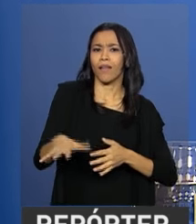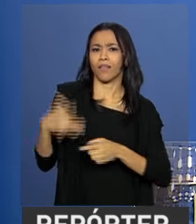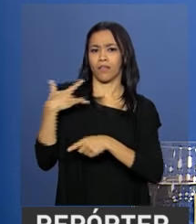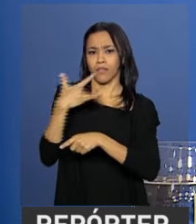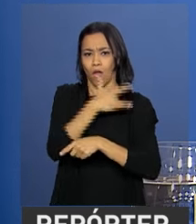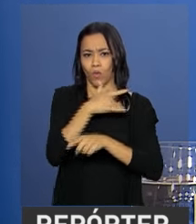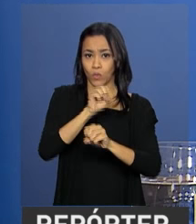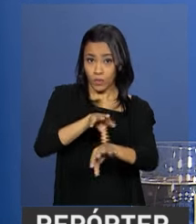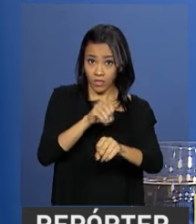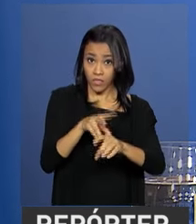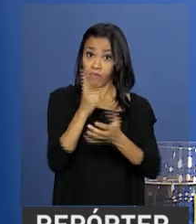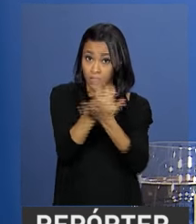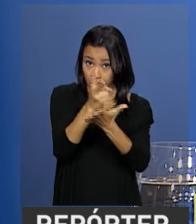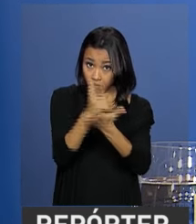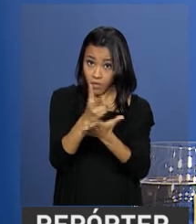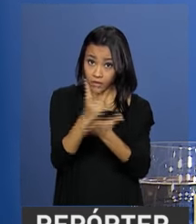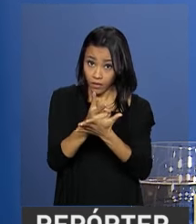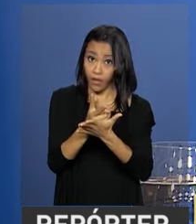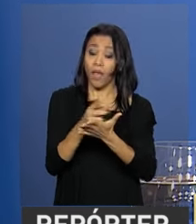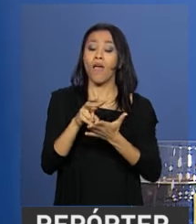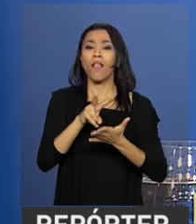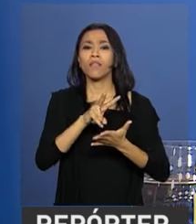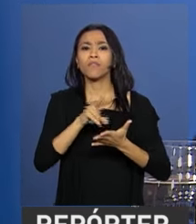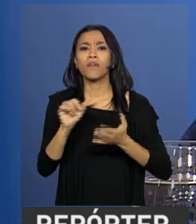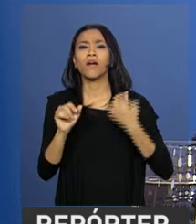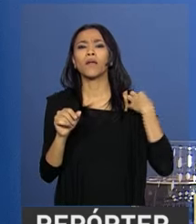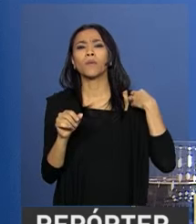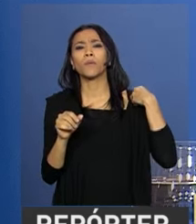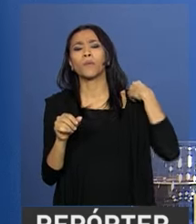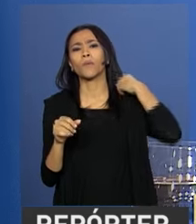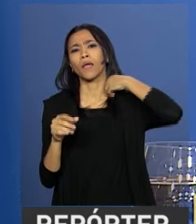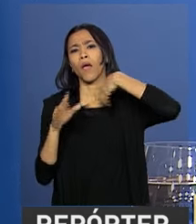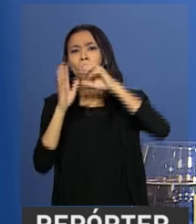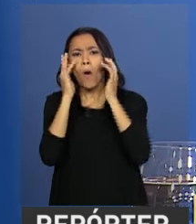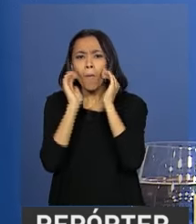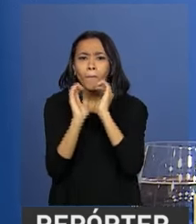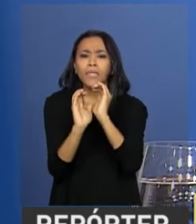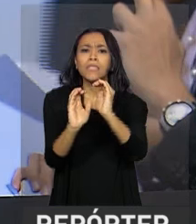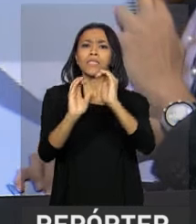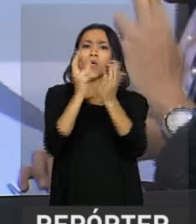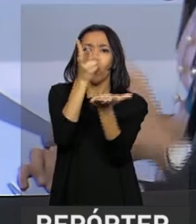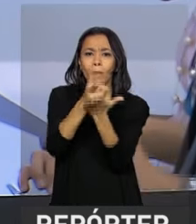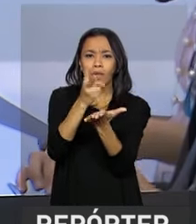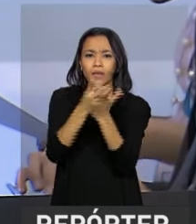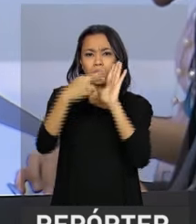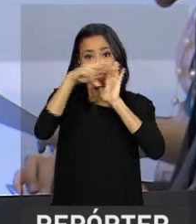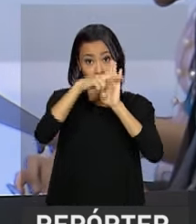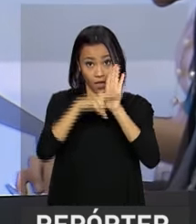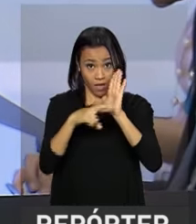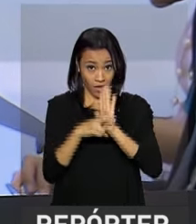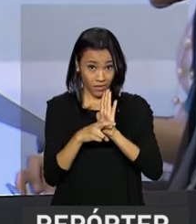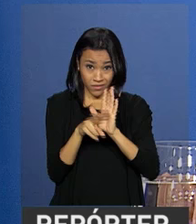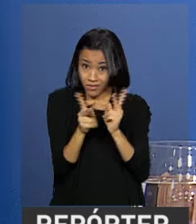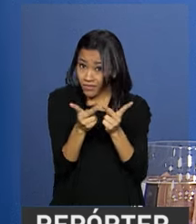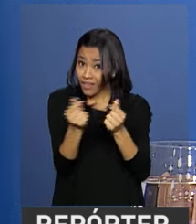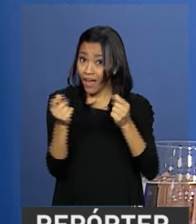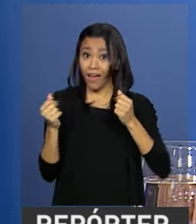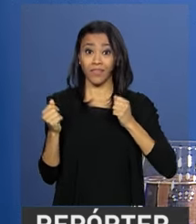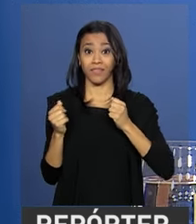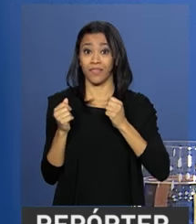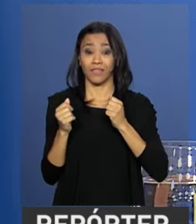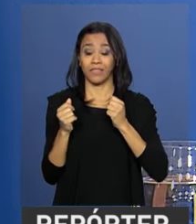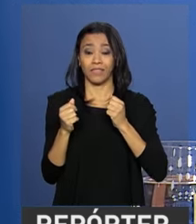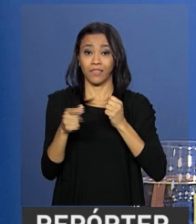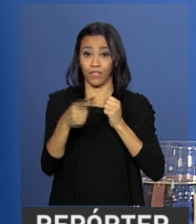serão preservadas. Elas passam a obedecer o mesmo critério. Nada impede